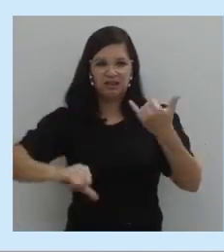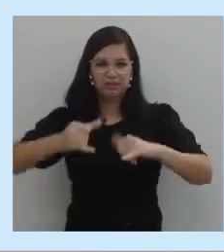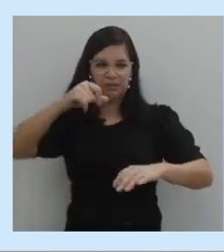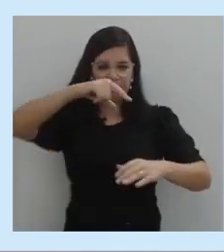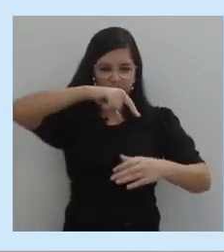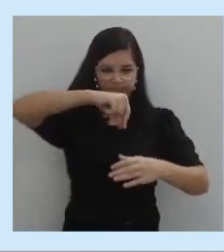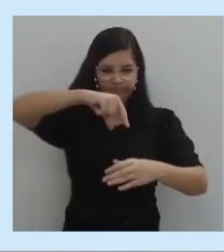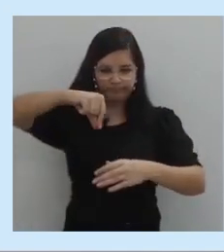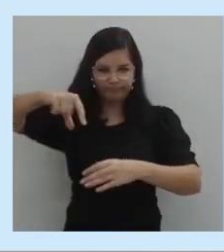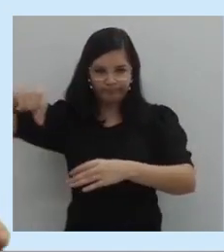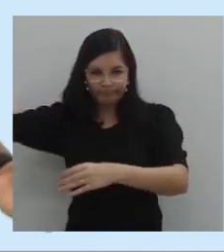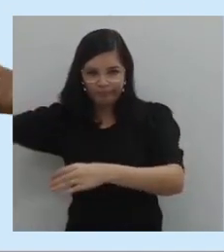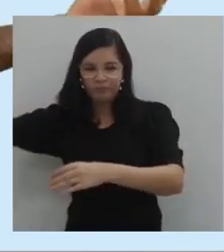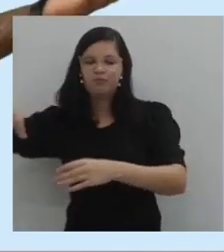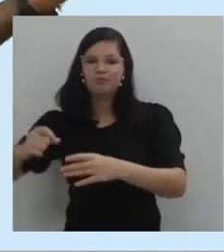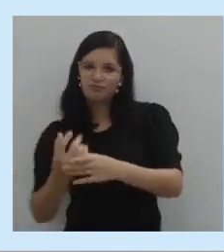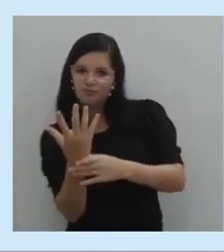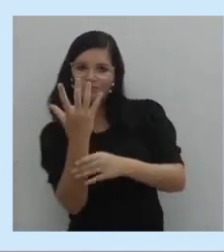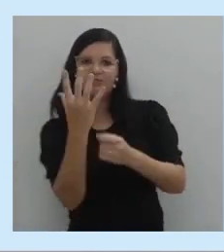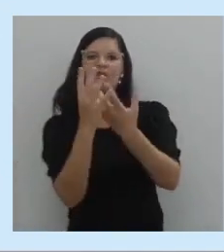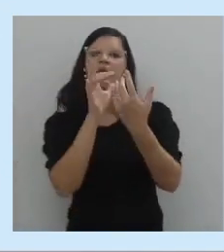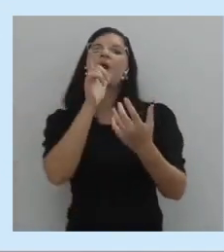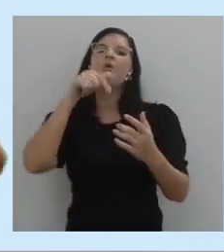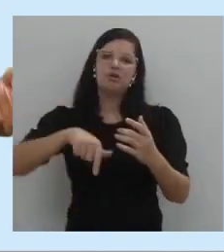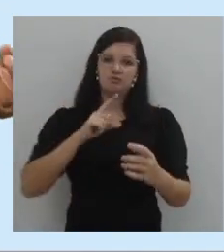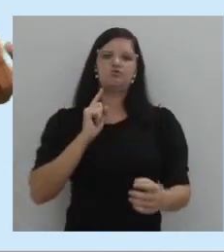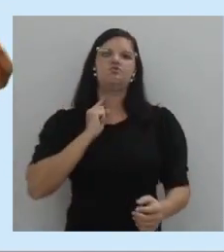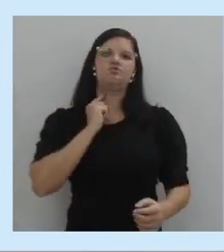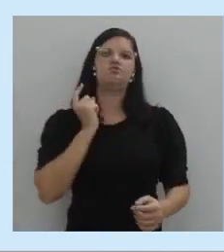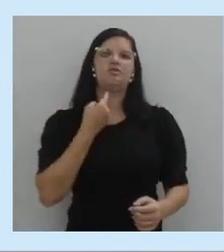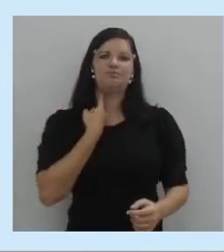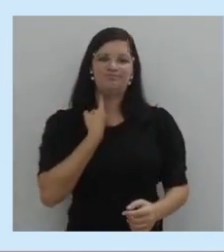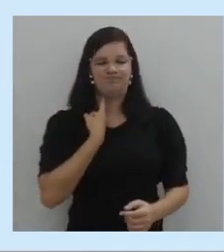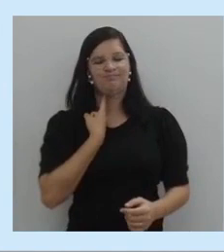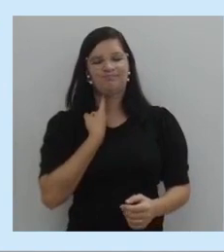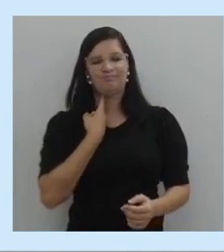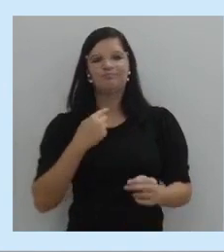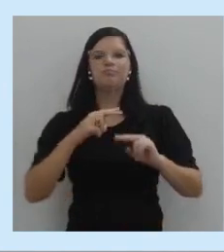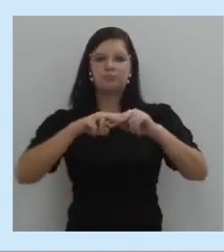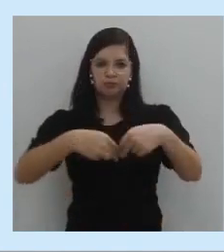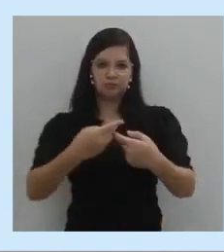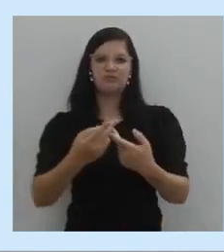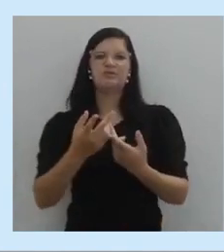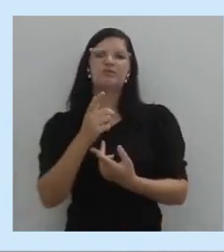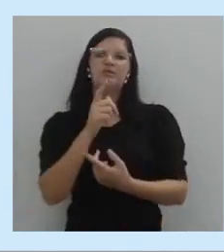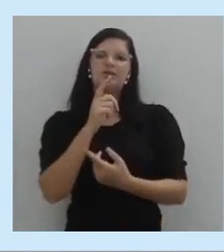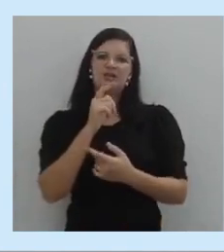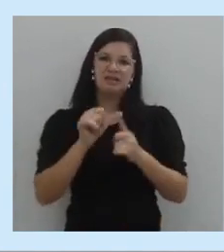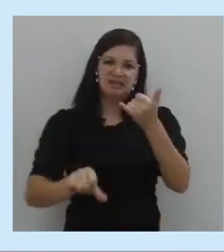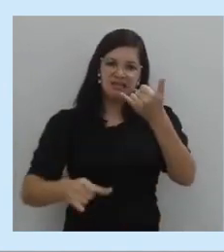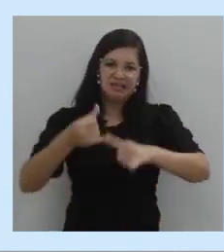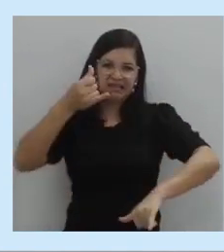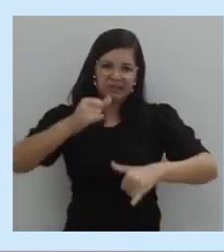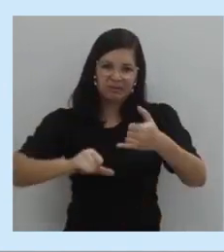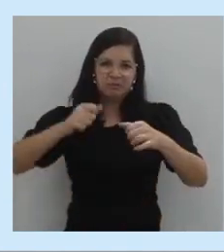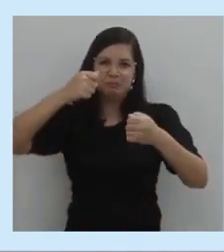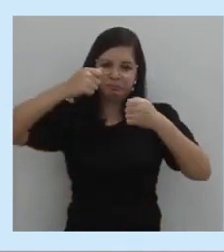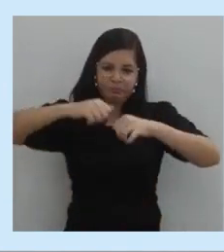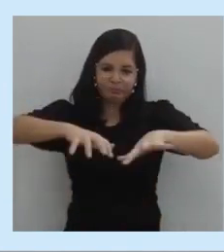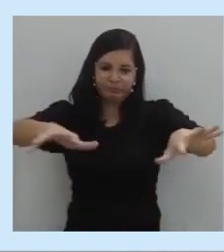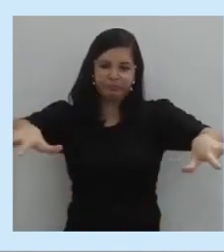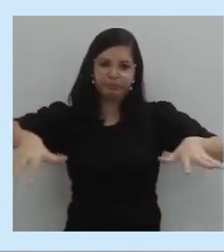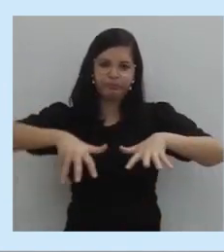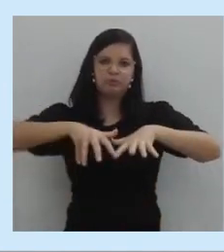de contaminar as águas subterrâneas, tá? Por meio desse agrotóxico lançado na